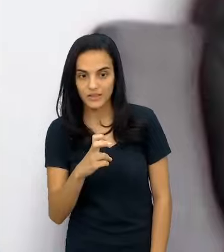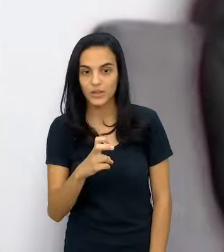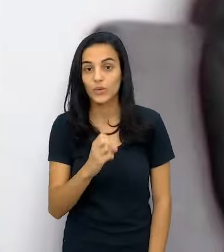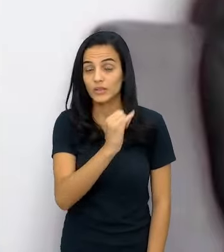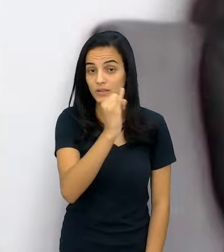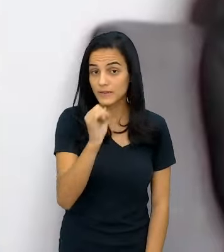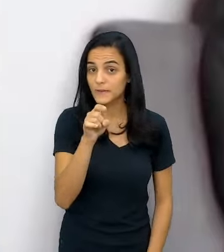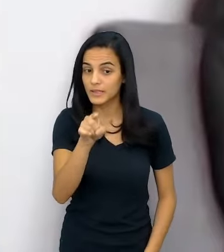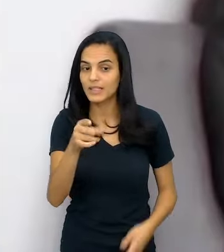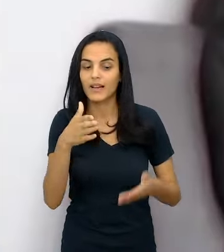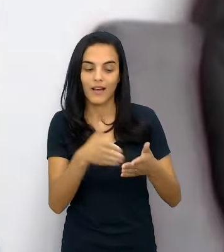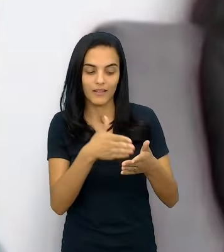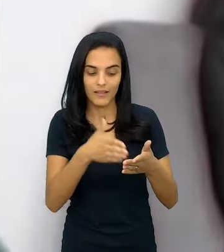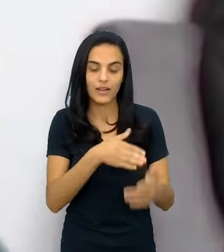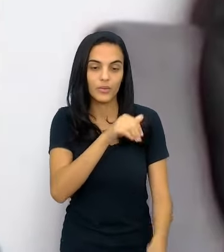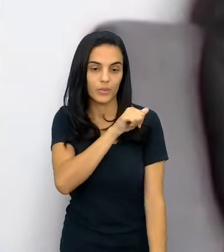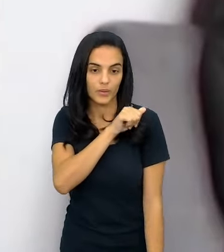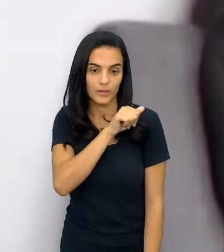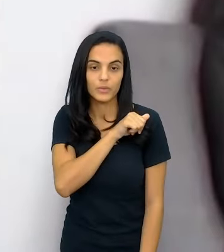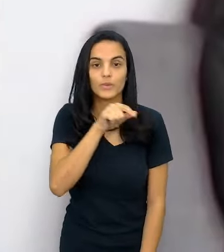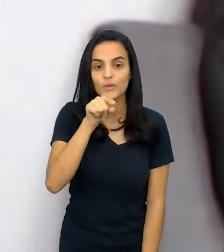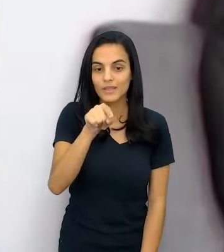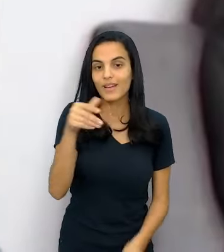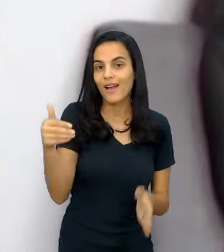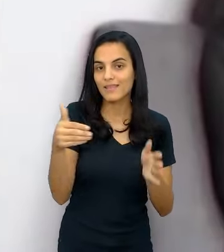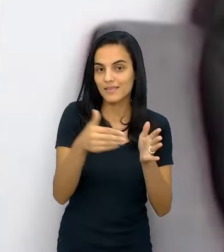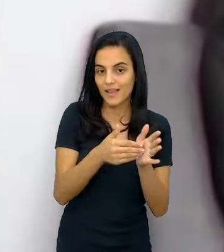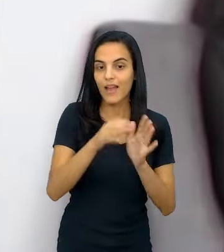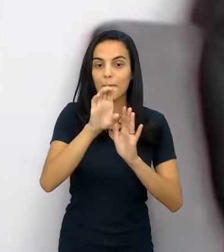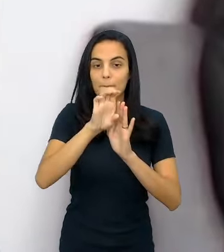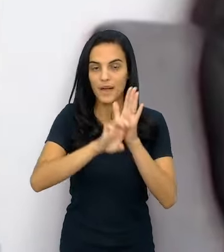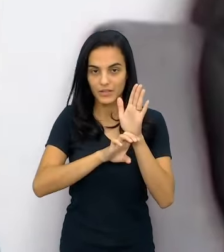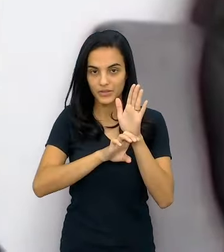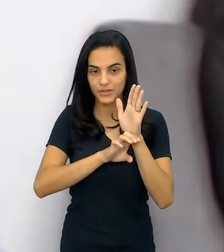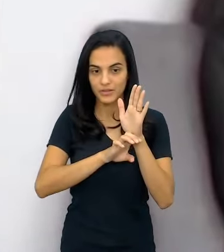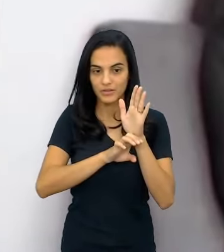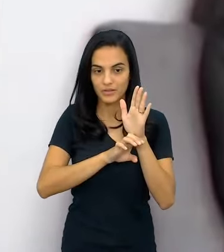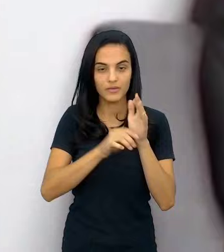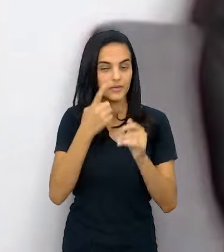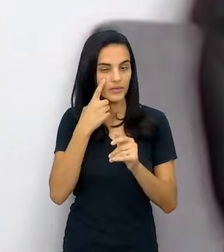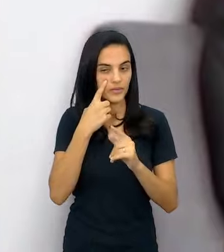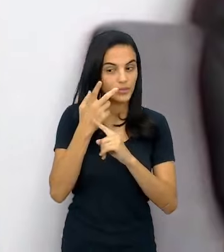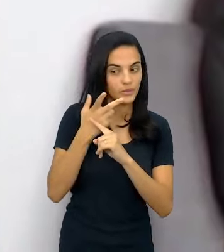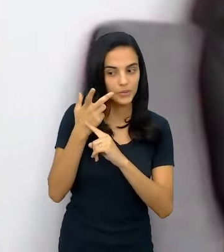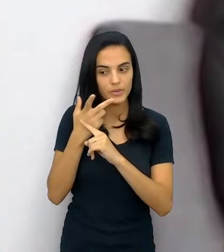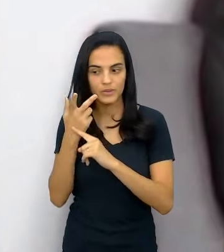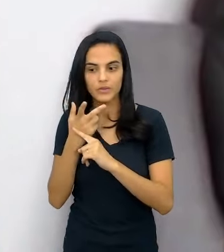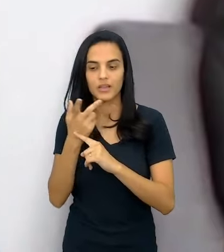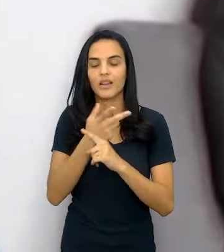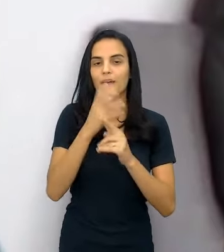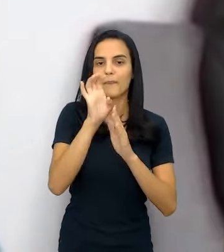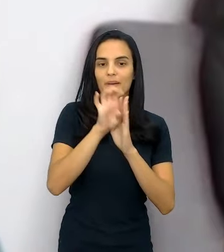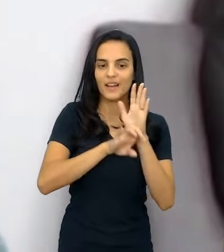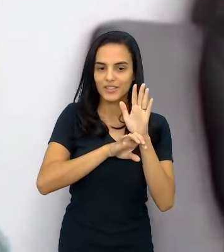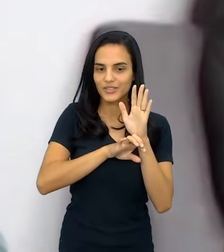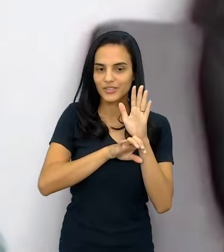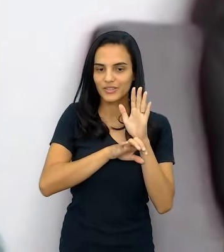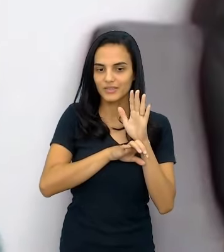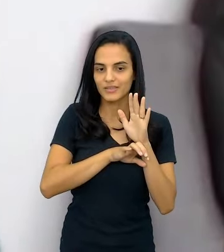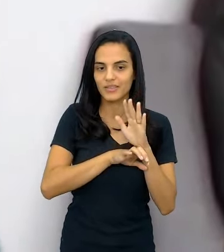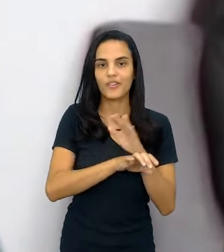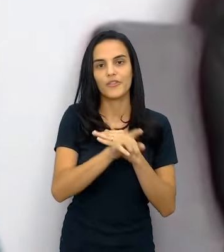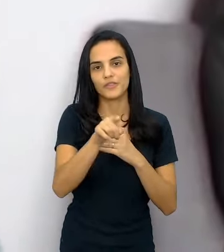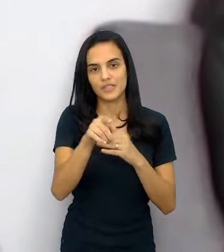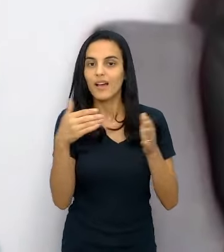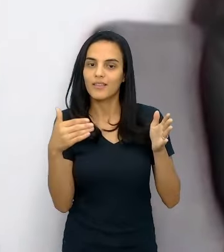com o caderno do estudante, vocês vão até a página, vamos lá ver que página, vocês